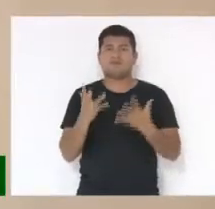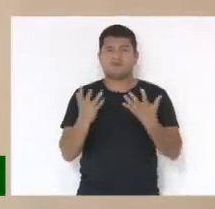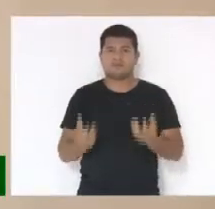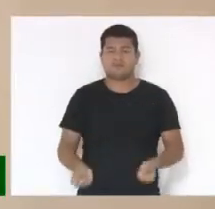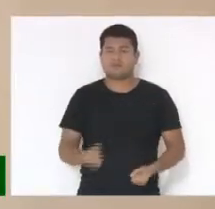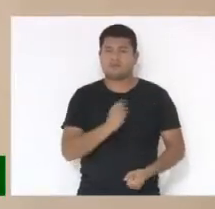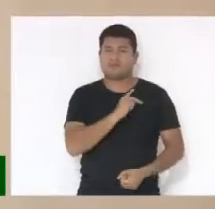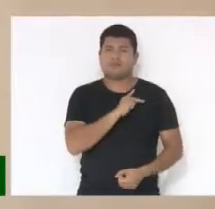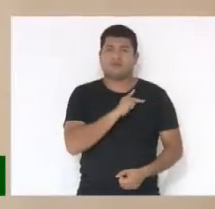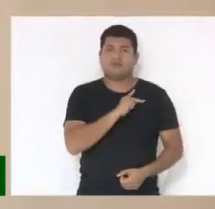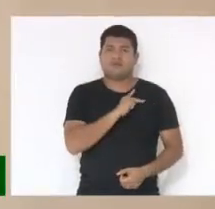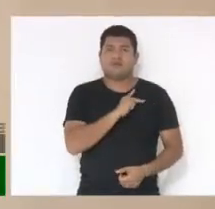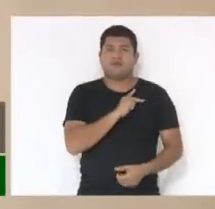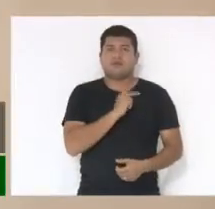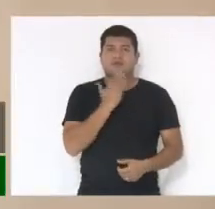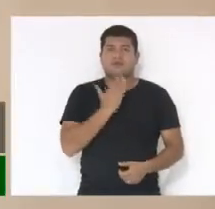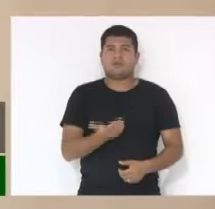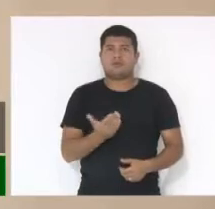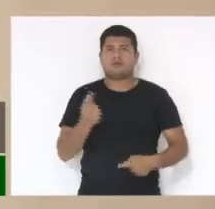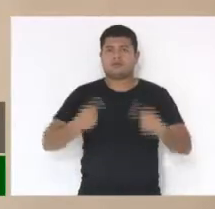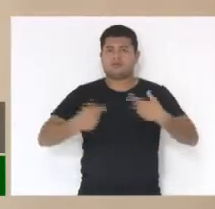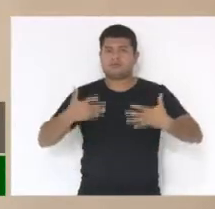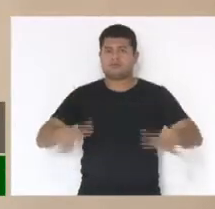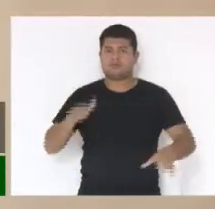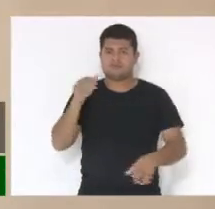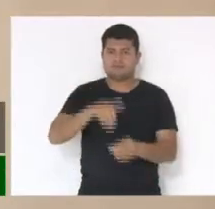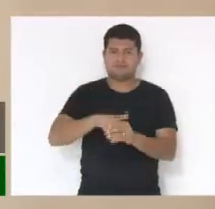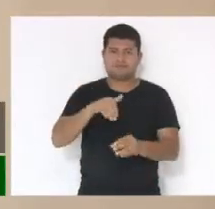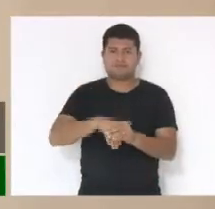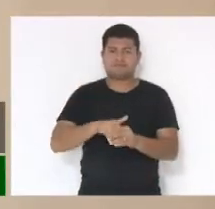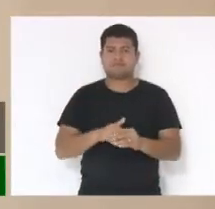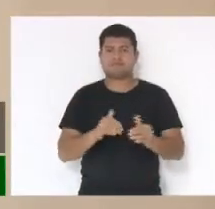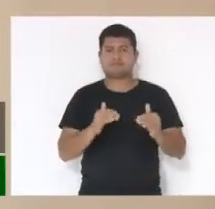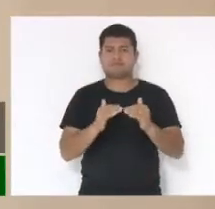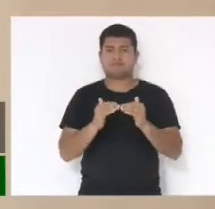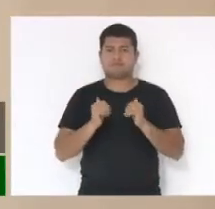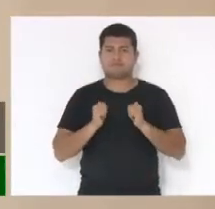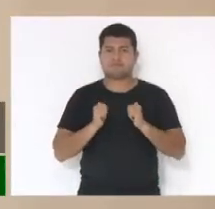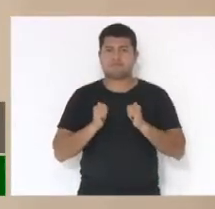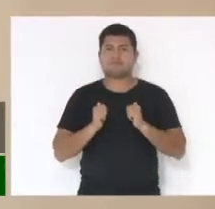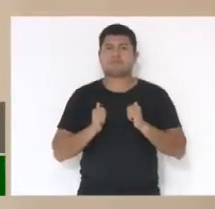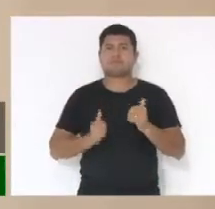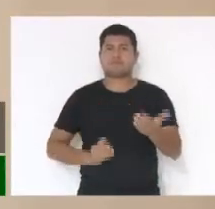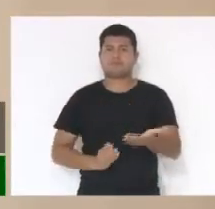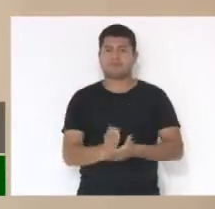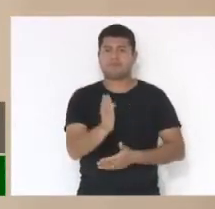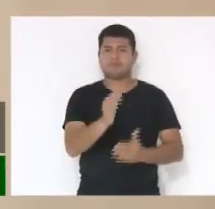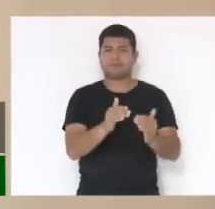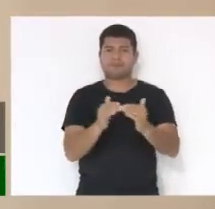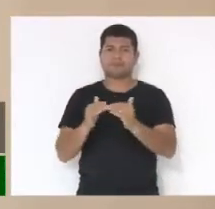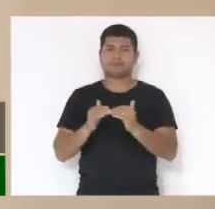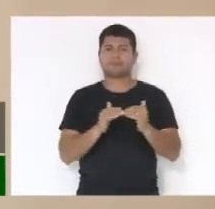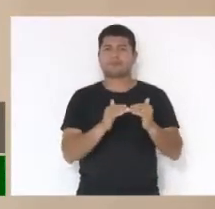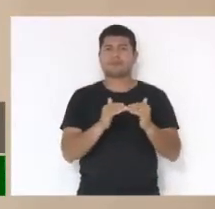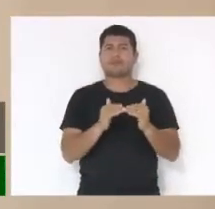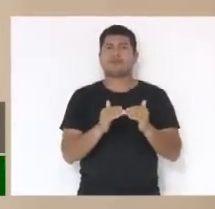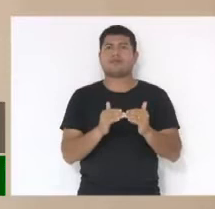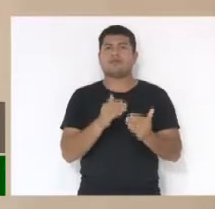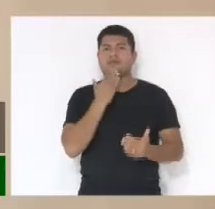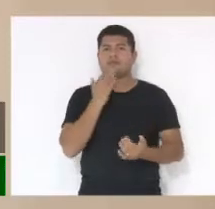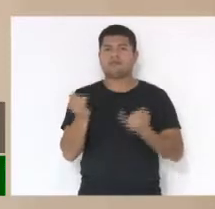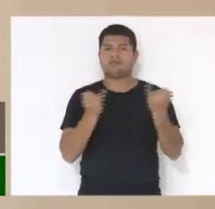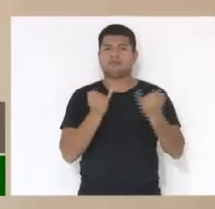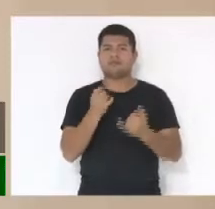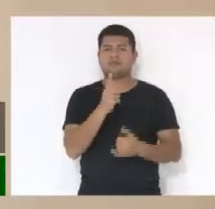requerimento. Não havendo mais quem queira discutir, em votação. Deputados que aprovam, permaneçam como se encontram. Aprovado por unanimidade. Pedido de